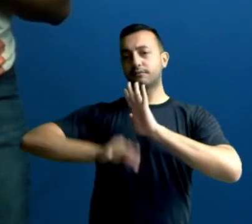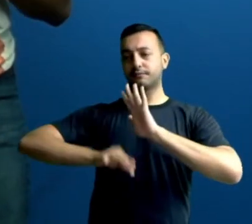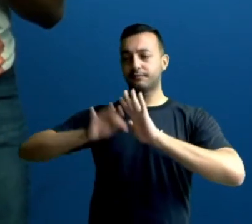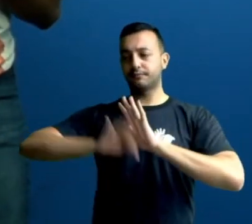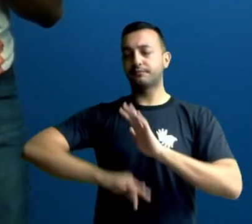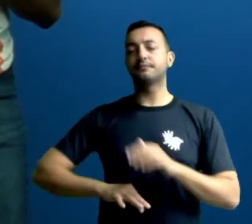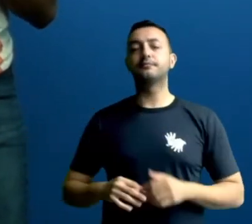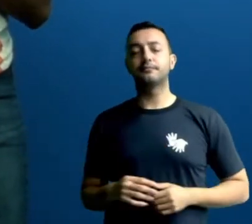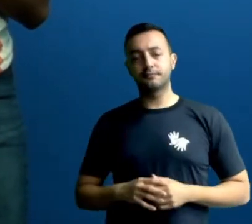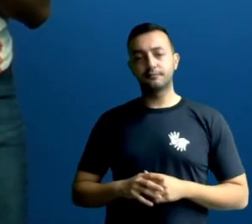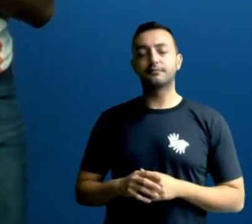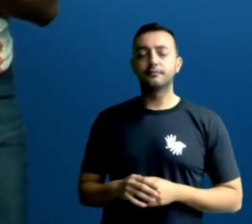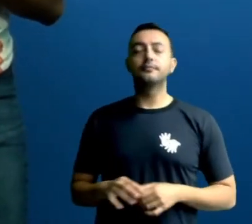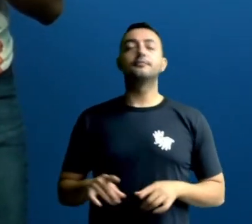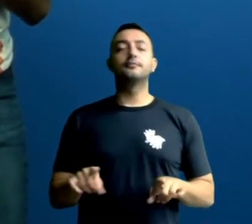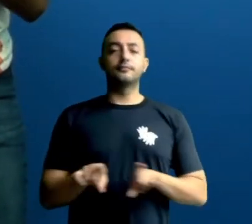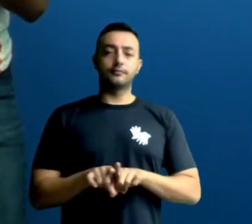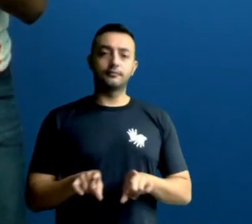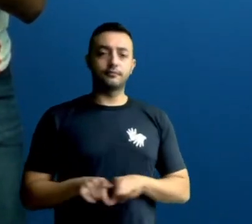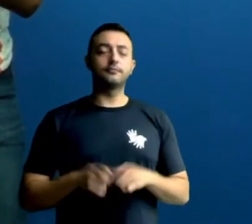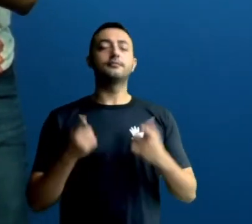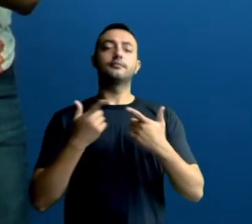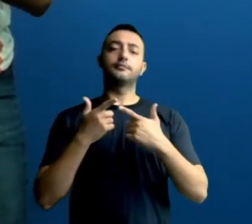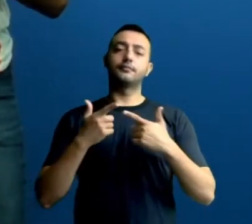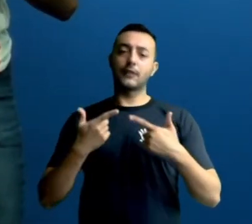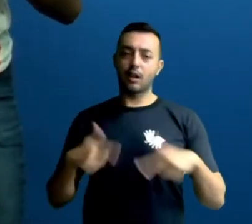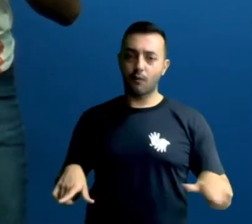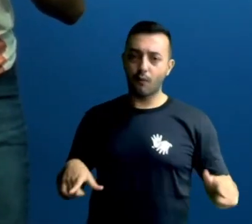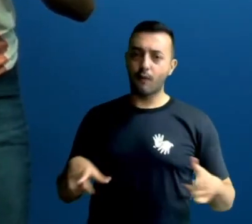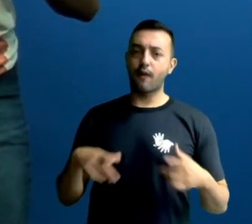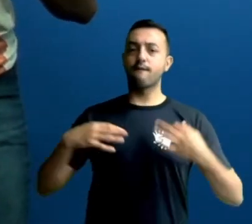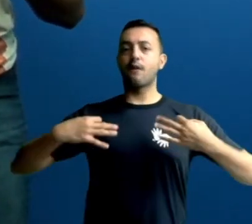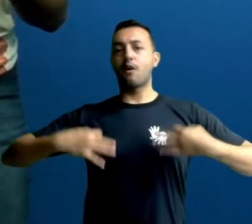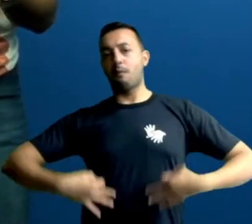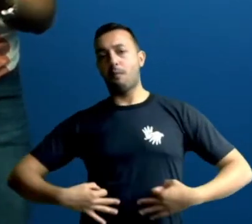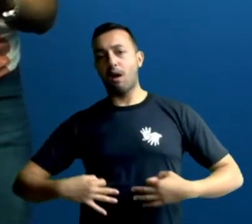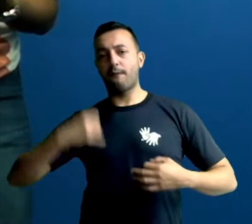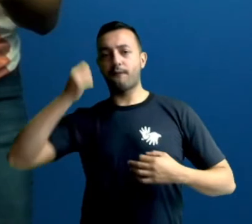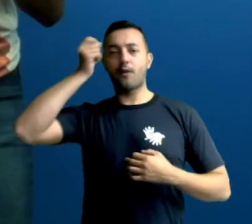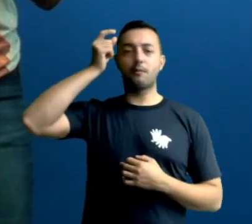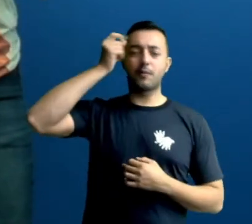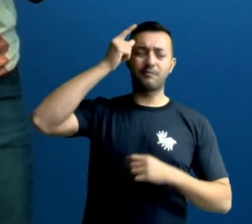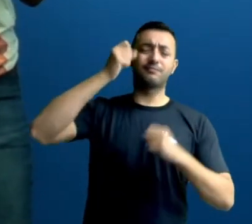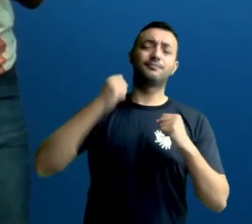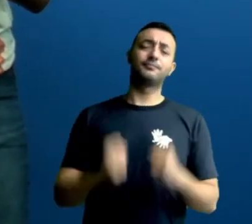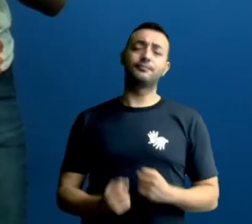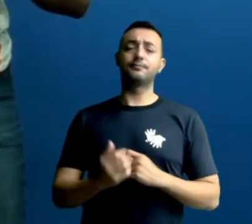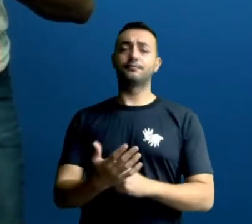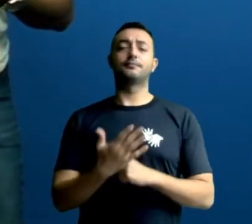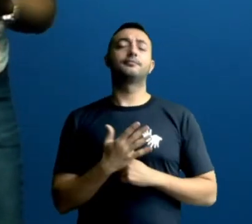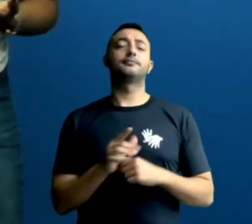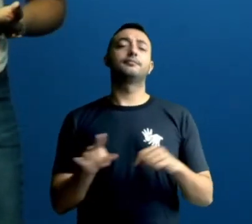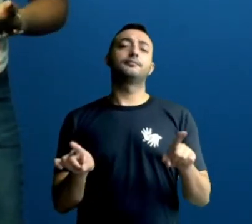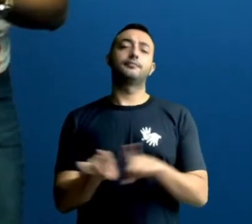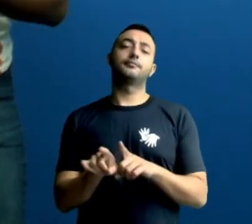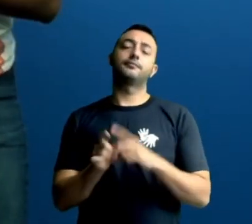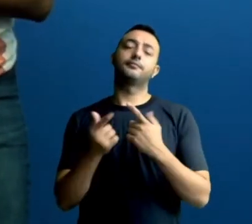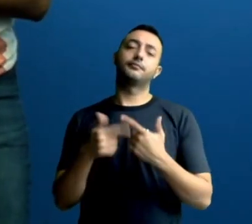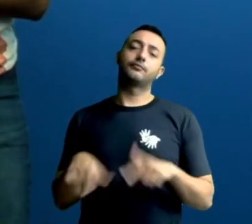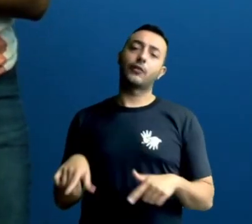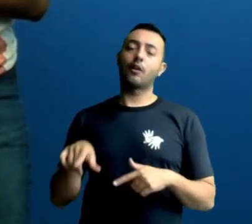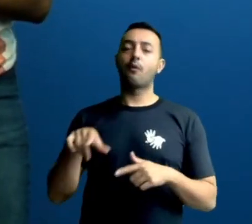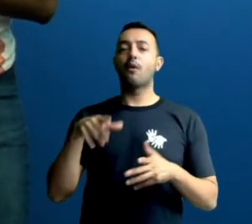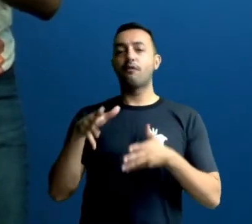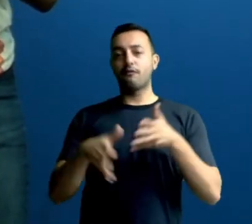tá? Também, essa linguagem formal e a informal, ela pode nos ajudar, assim como também a linguagem verbal e a